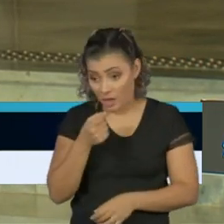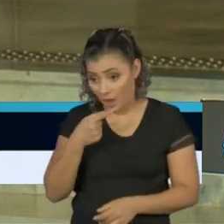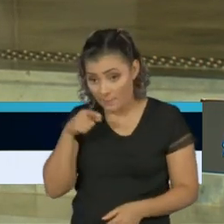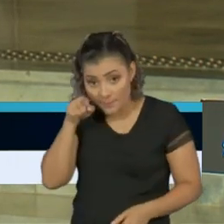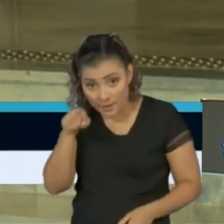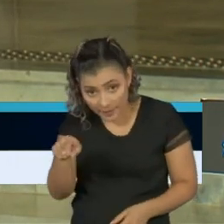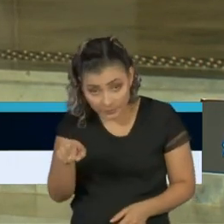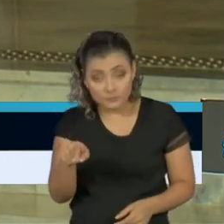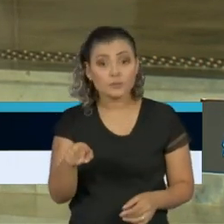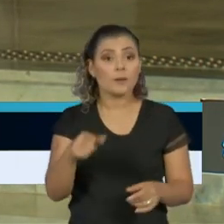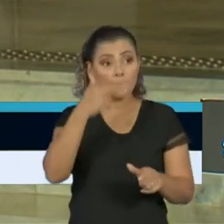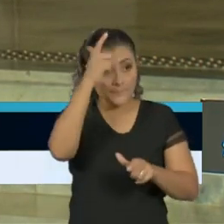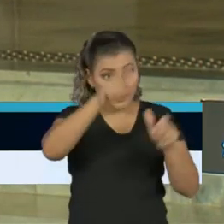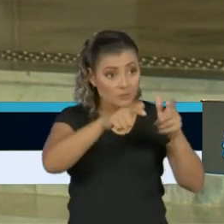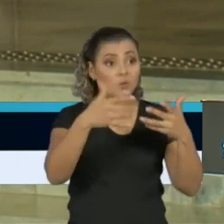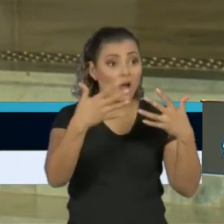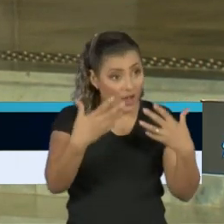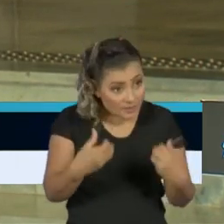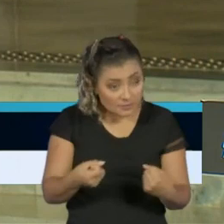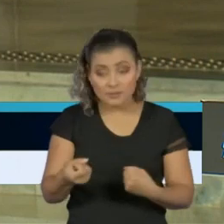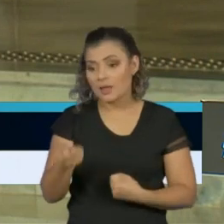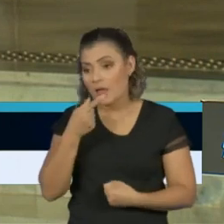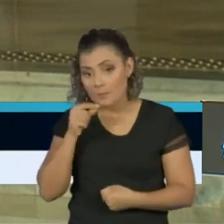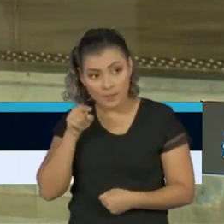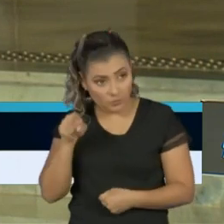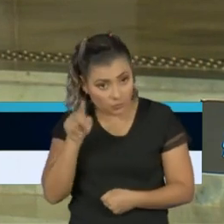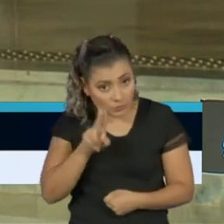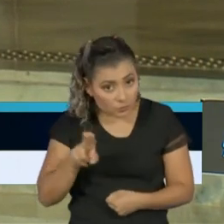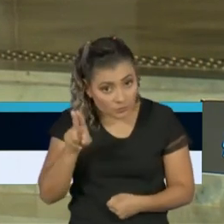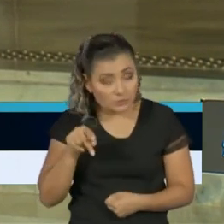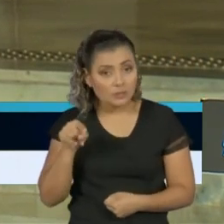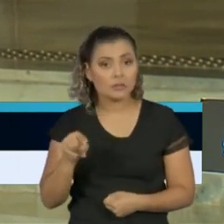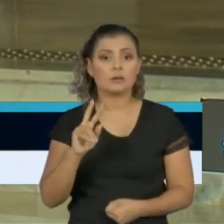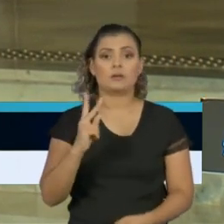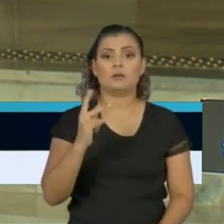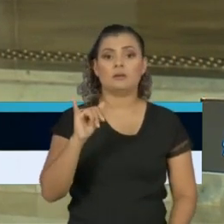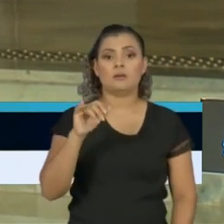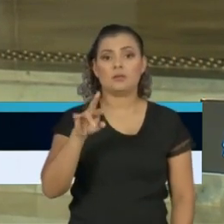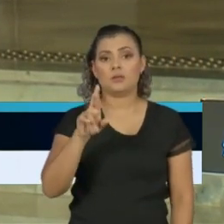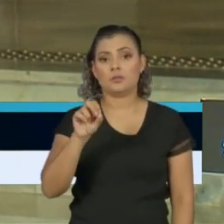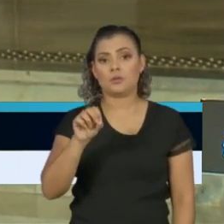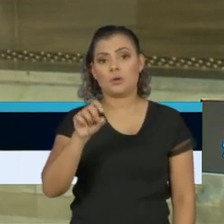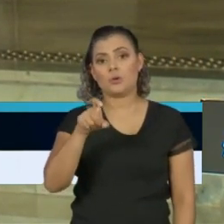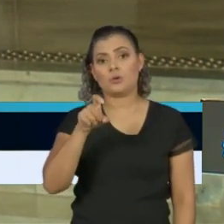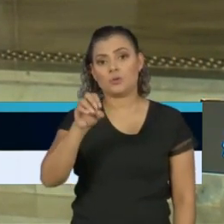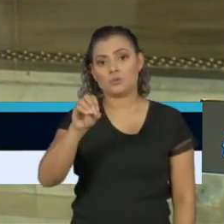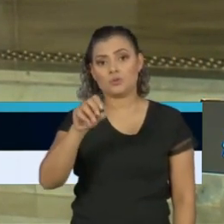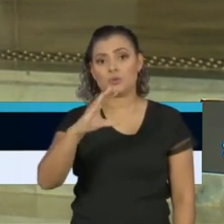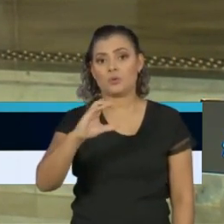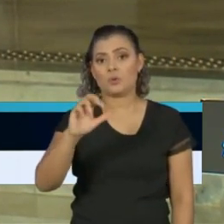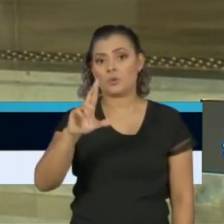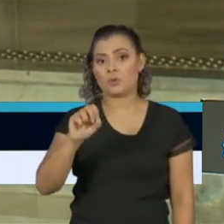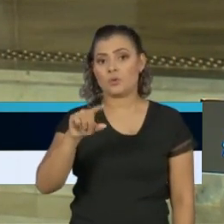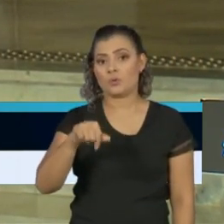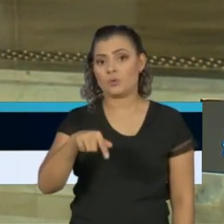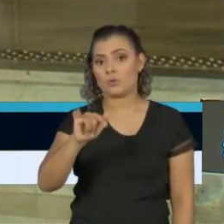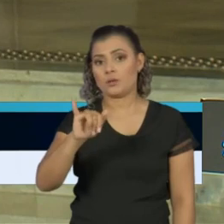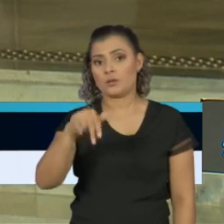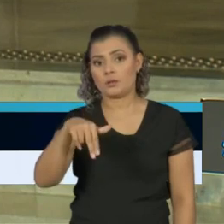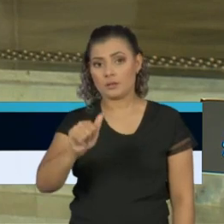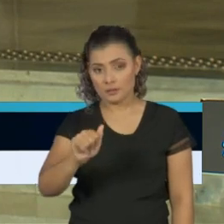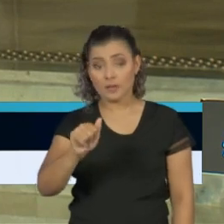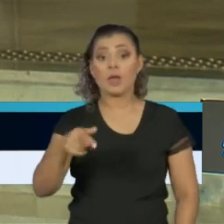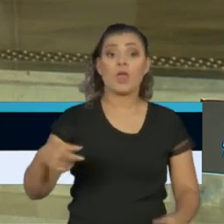que formalmente aceitem ser medicados com a hidroxicloroquina a partir do momento que ele interna no